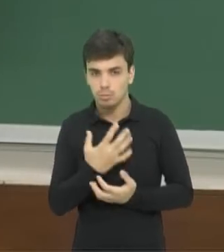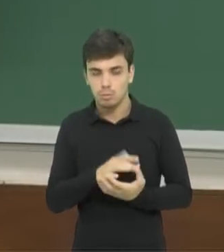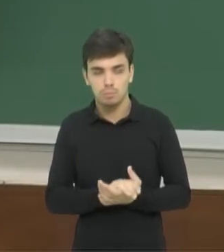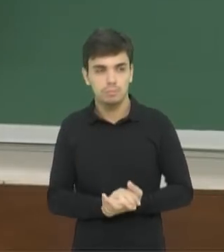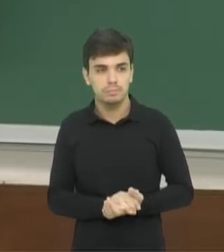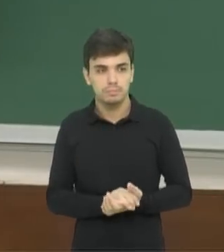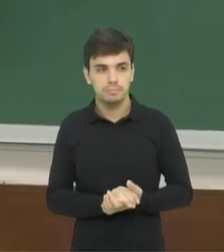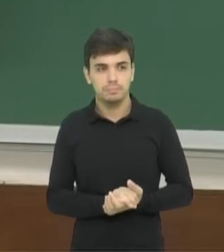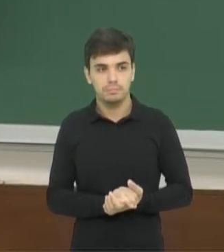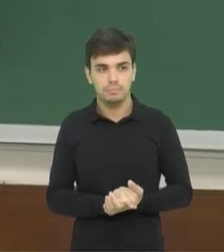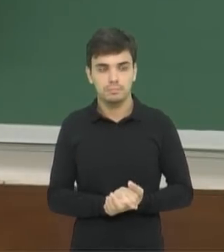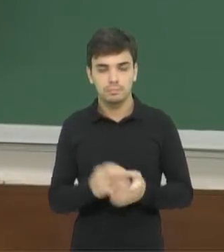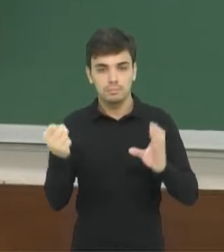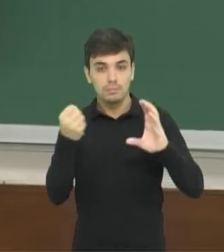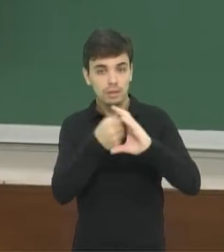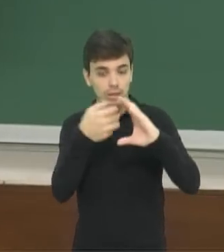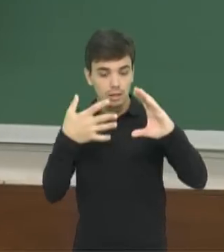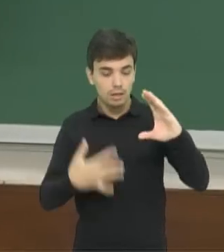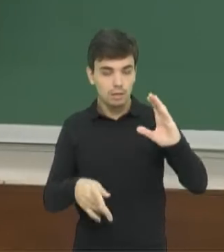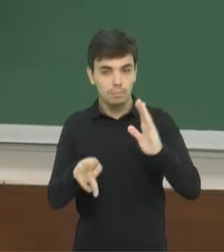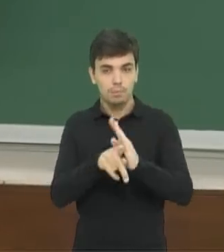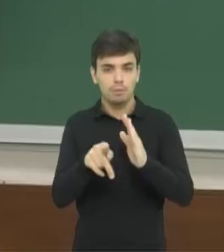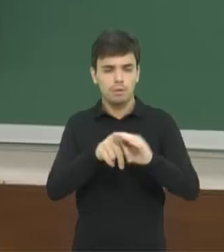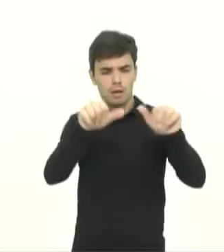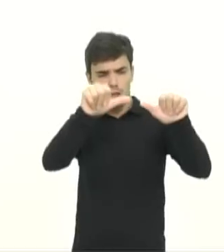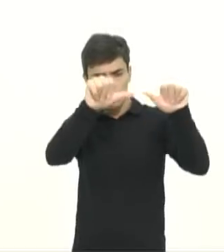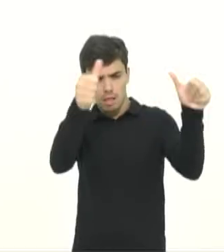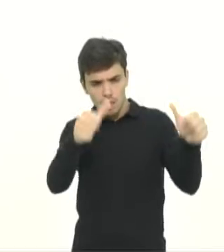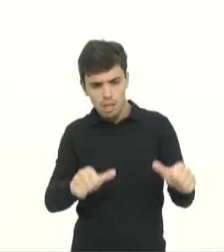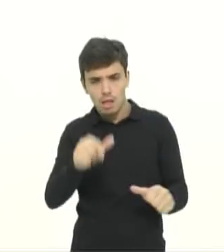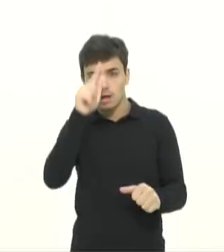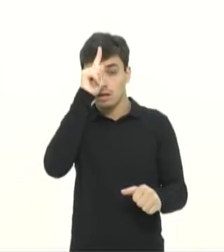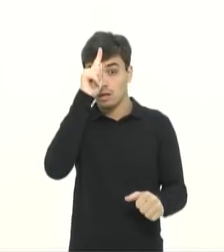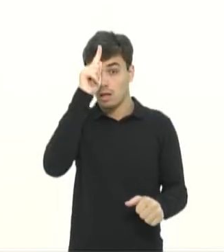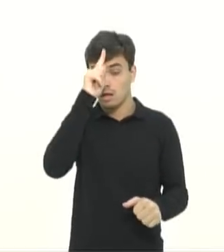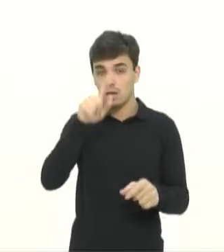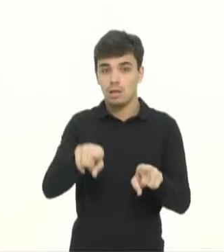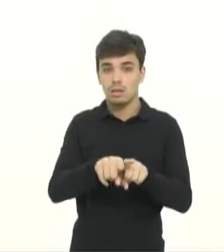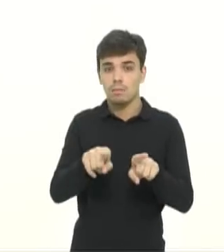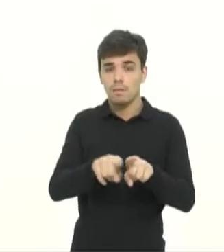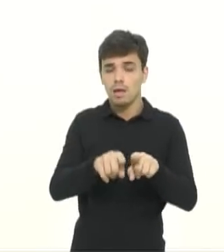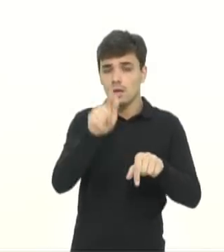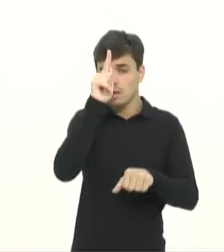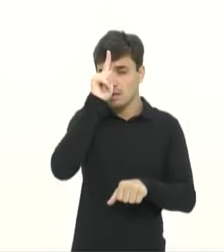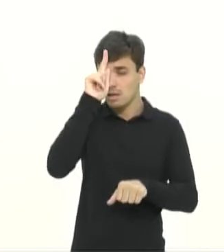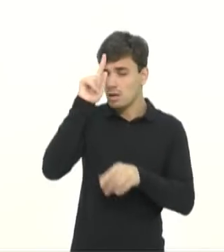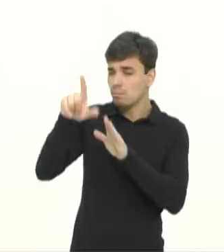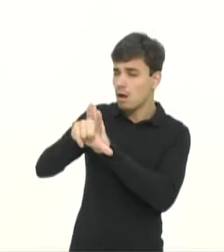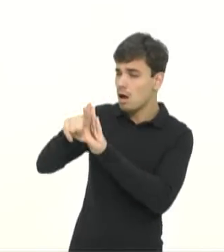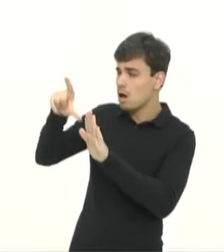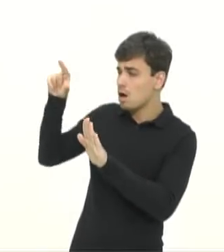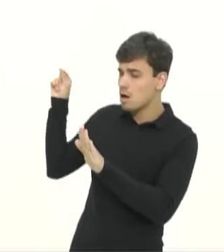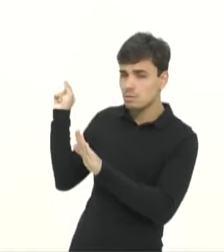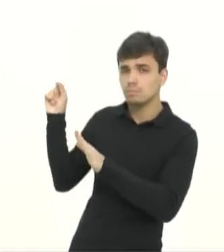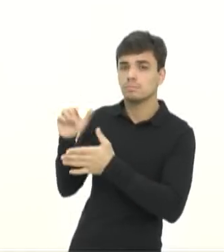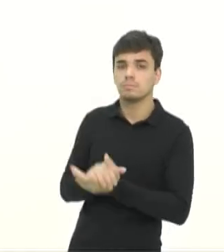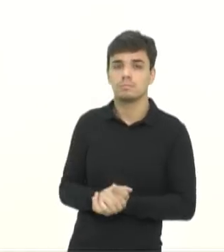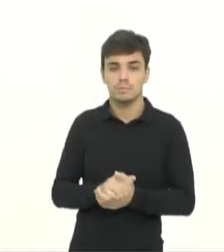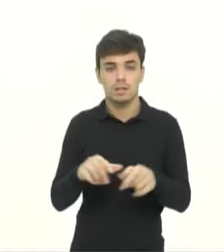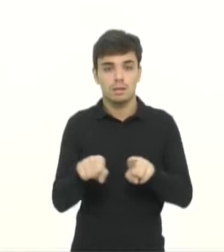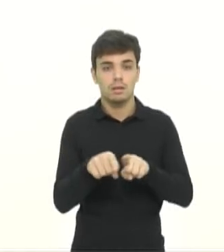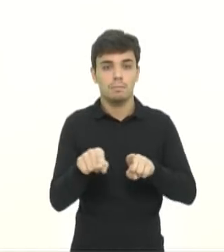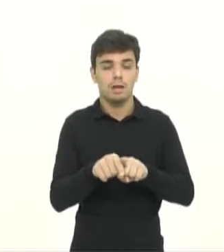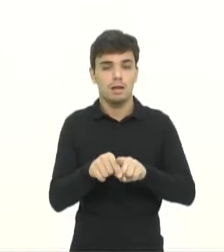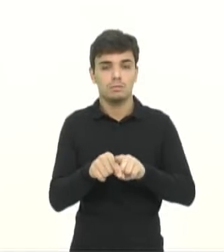lembram? As características da escultura grega, a escultura grega arcaica, a escultura clássica